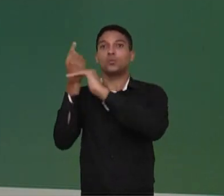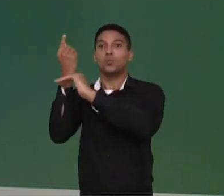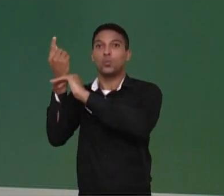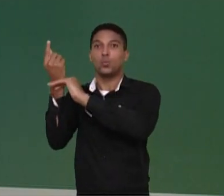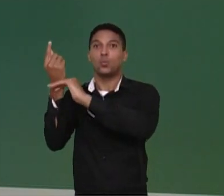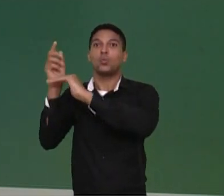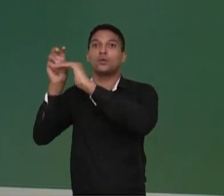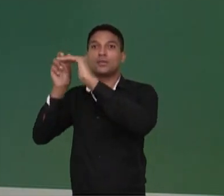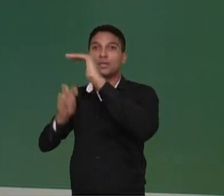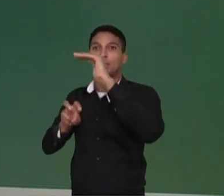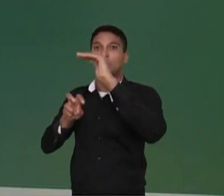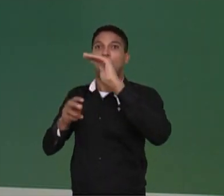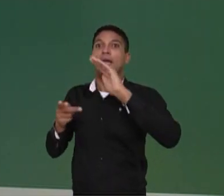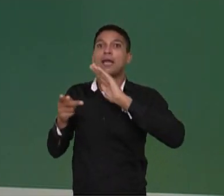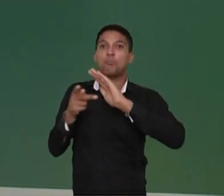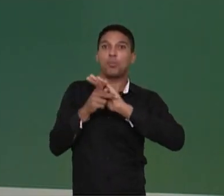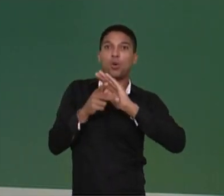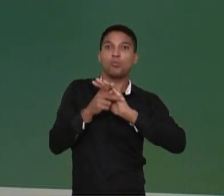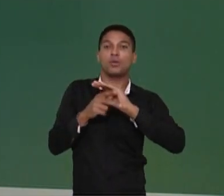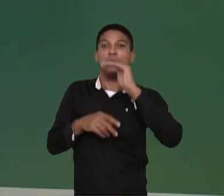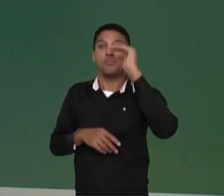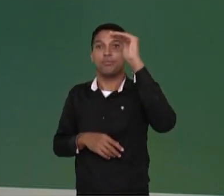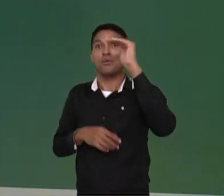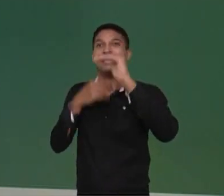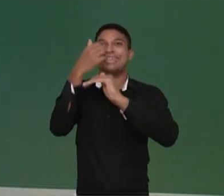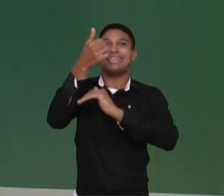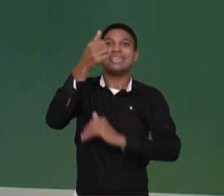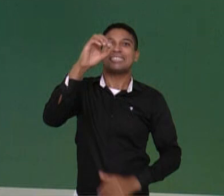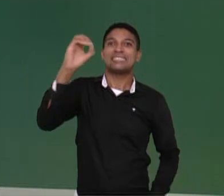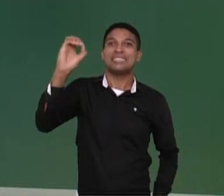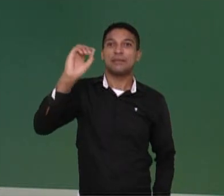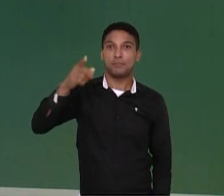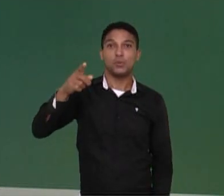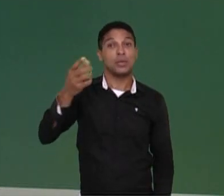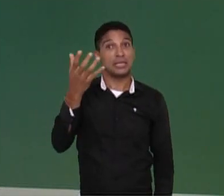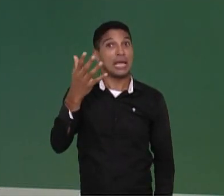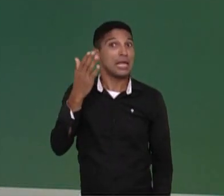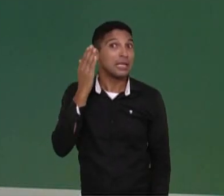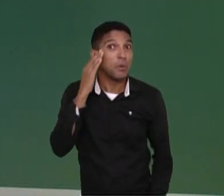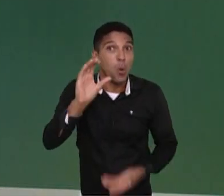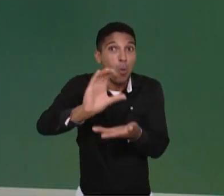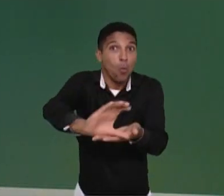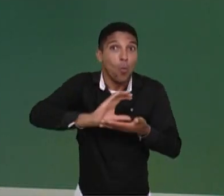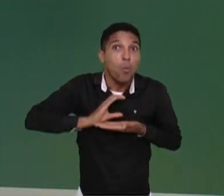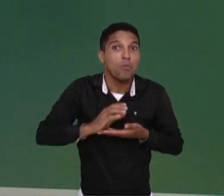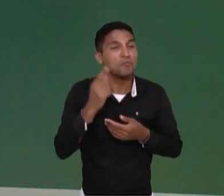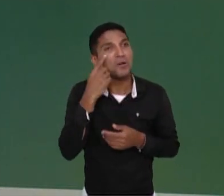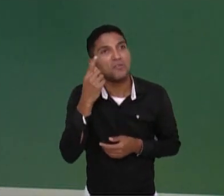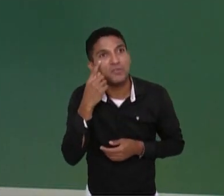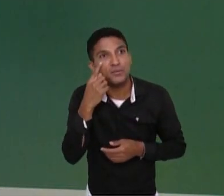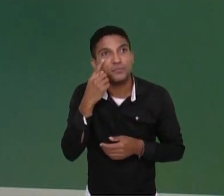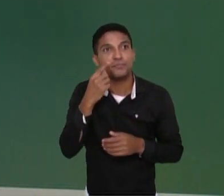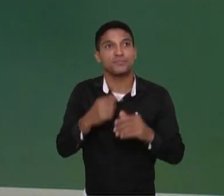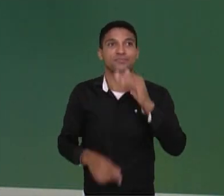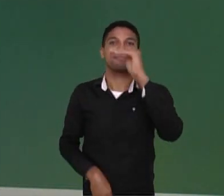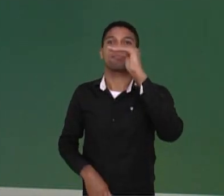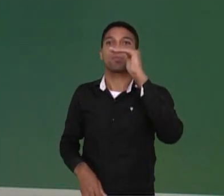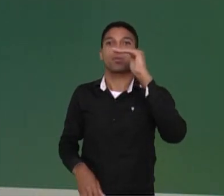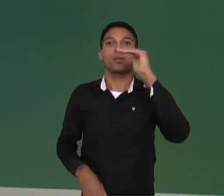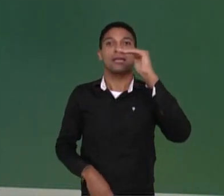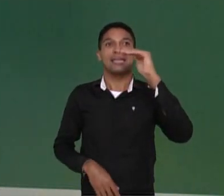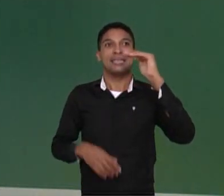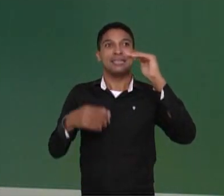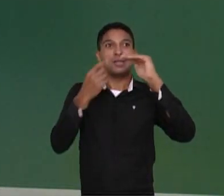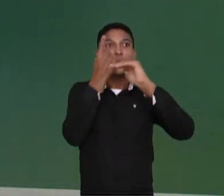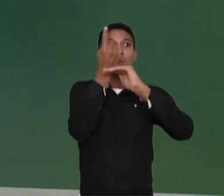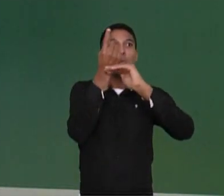mil, né, se a perda foi próxima desses valores, eu vou calcular 1/5 de 100 mil. Né? 1/5 de 100 mil, 1/5 vezes